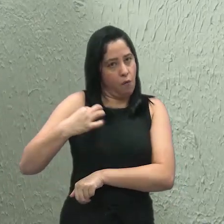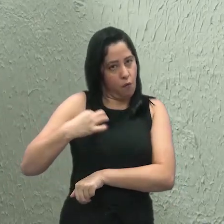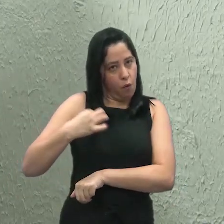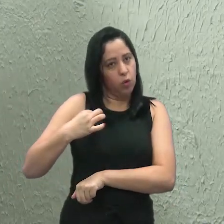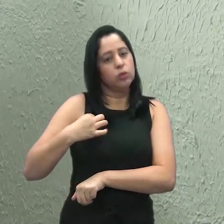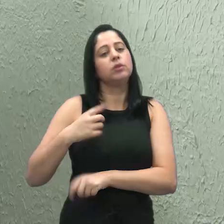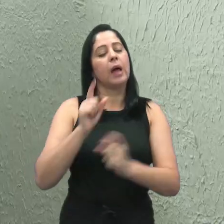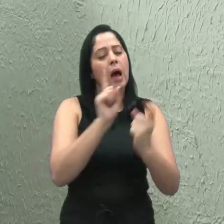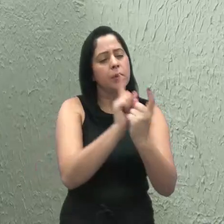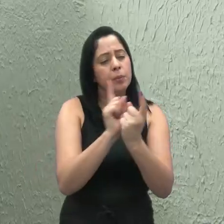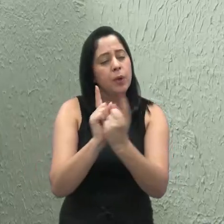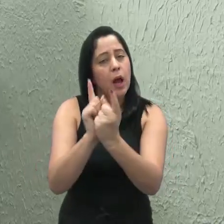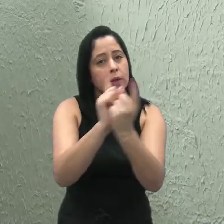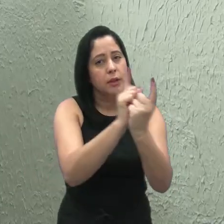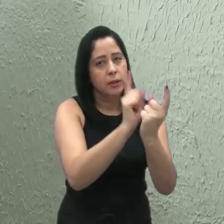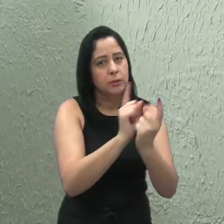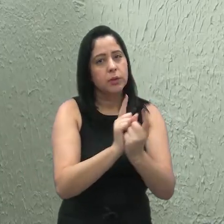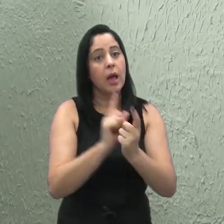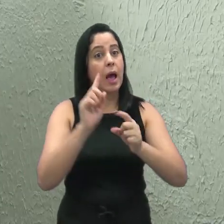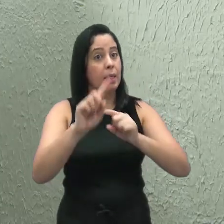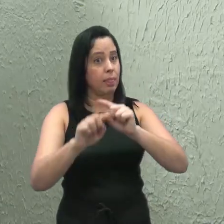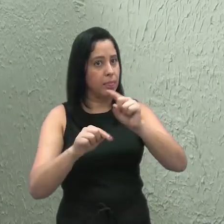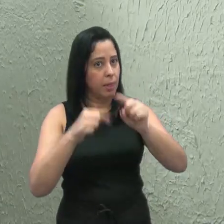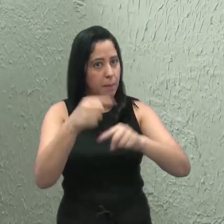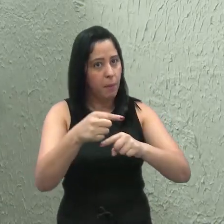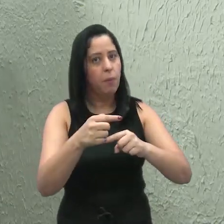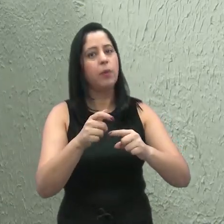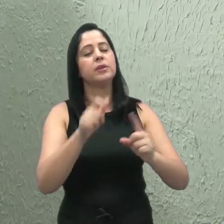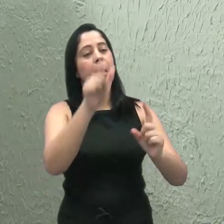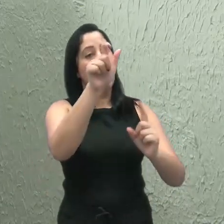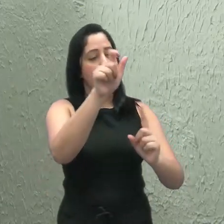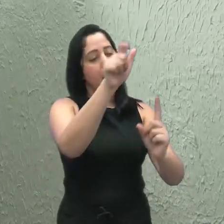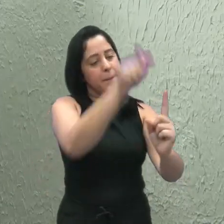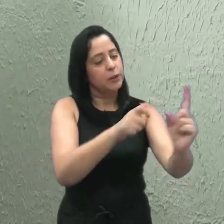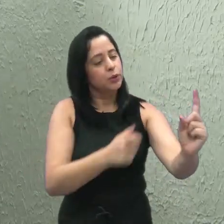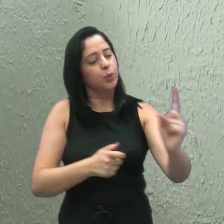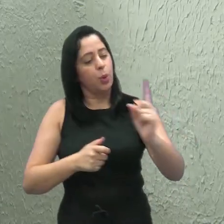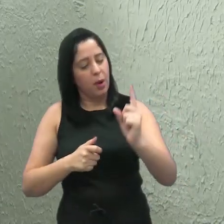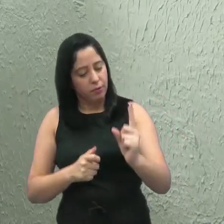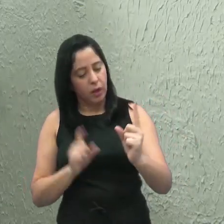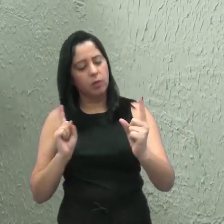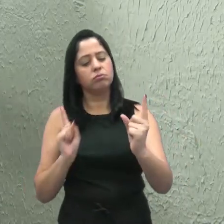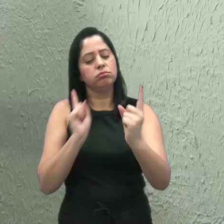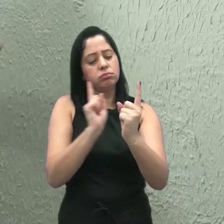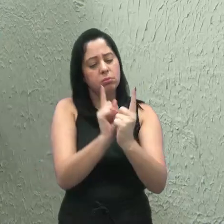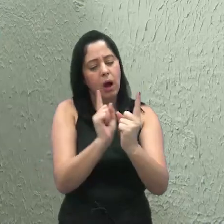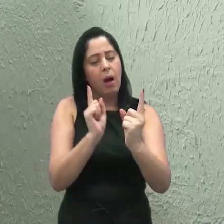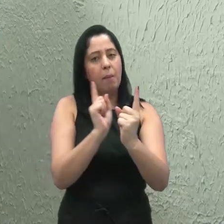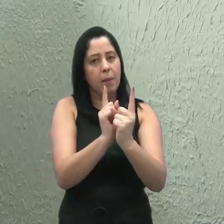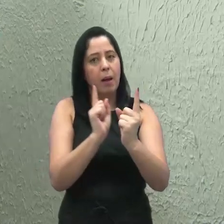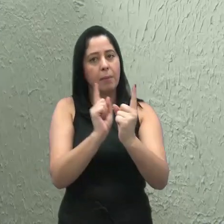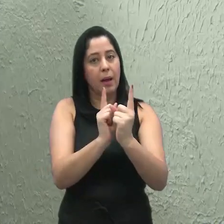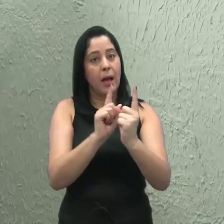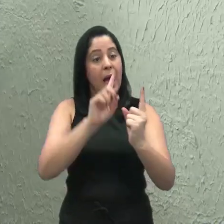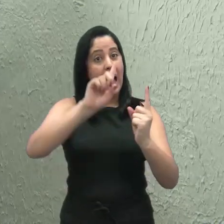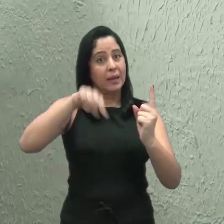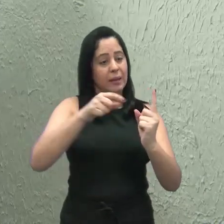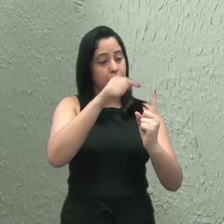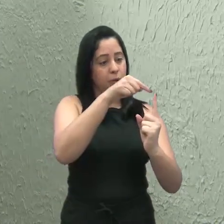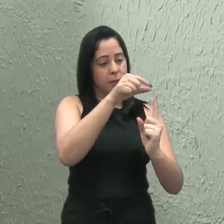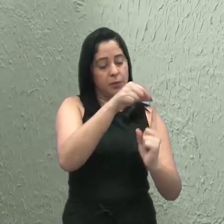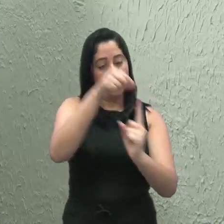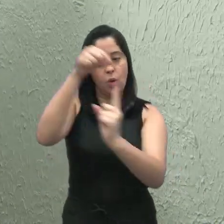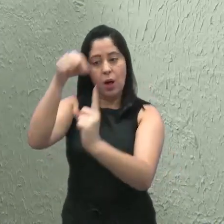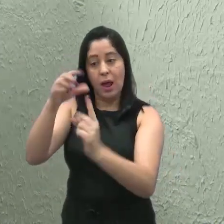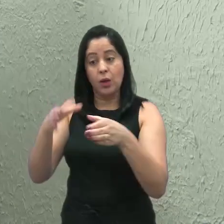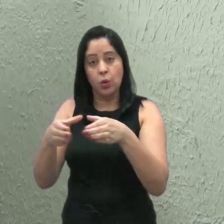atendimentos individuais. Depois desse processo que a pessoa vem pra gente, que ela passa pelas sessões individuais, a gente tem um grupo e